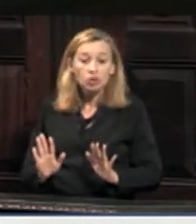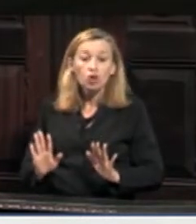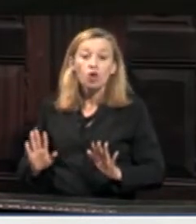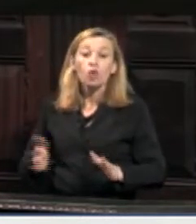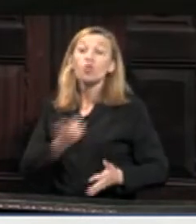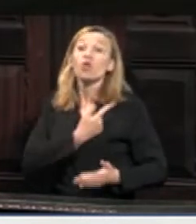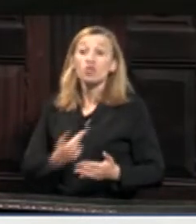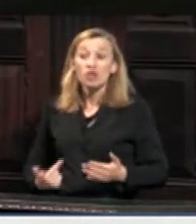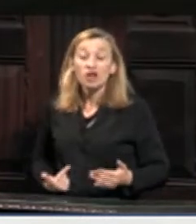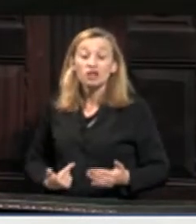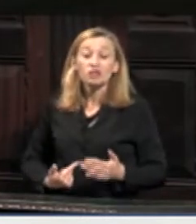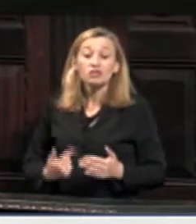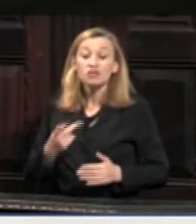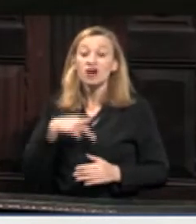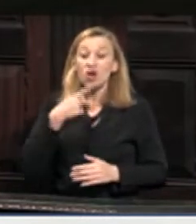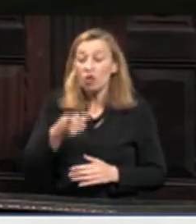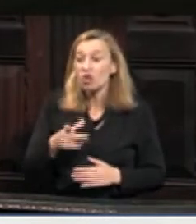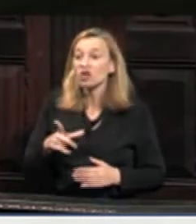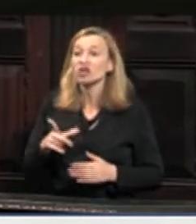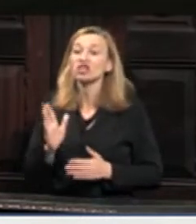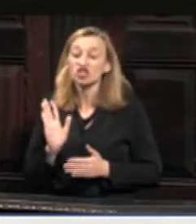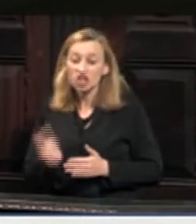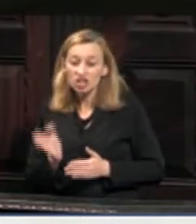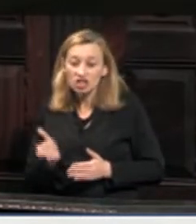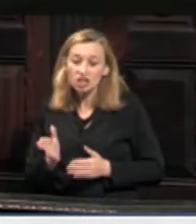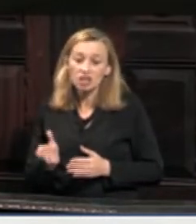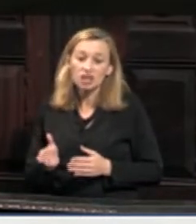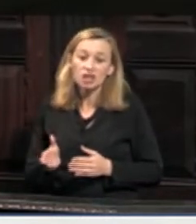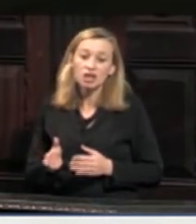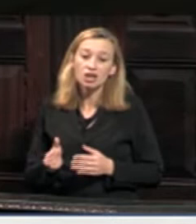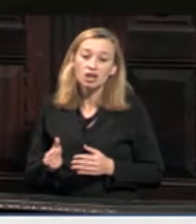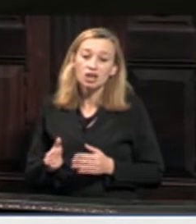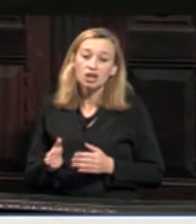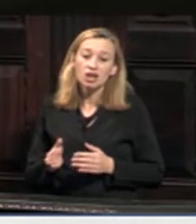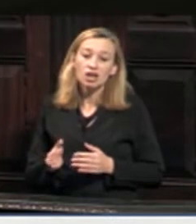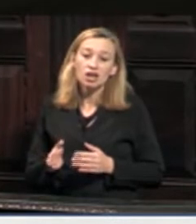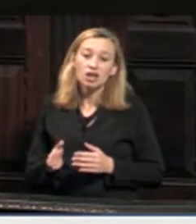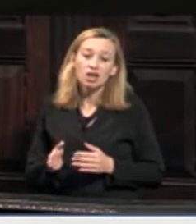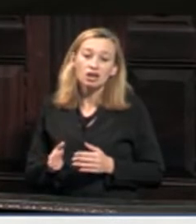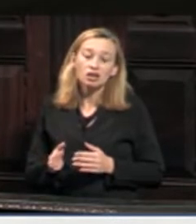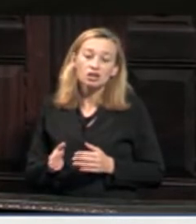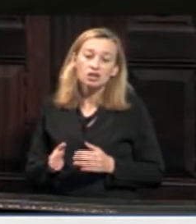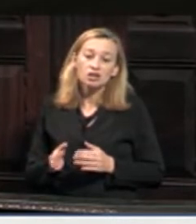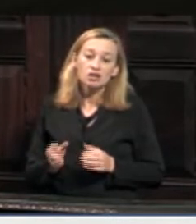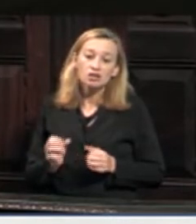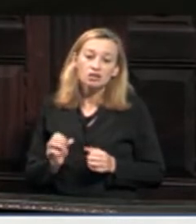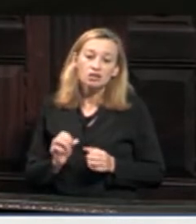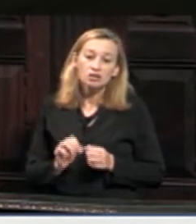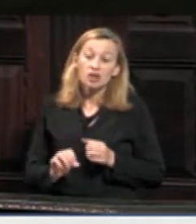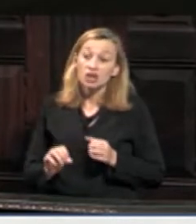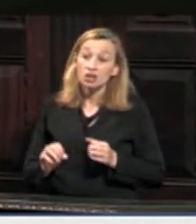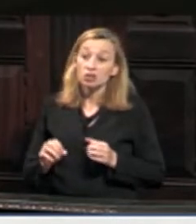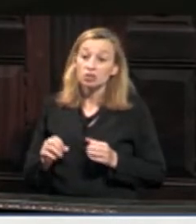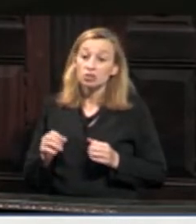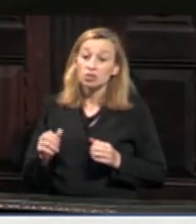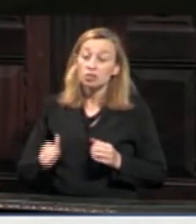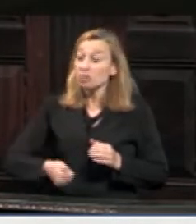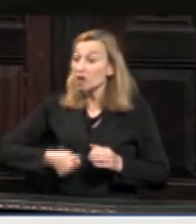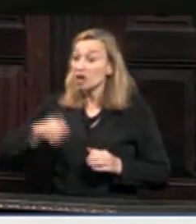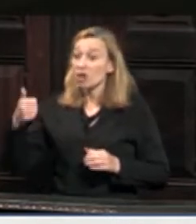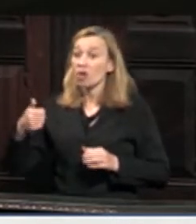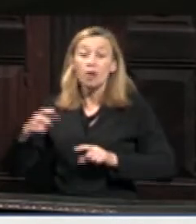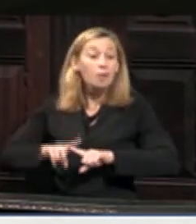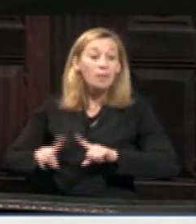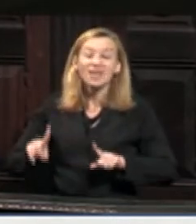afirmou que havia judicializado a questão, que havia interposto uma ação direta de inconstitucionalidade. Isso não é